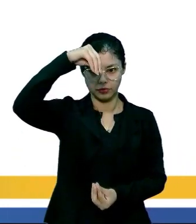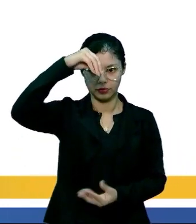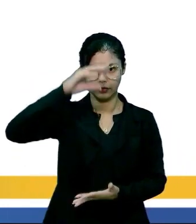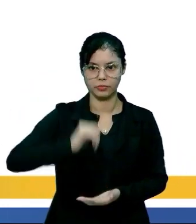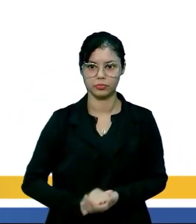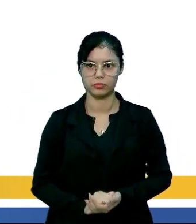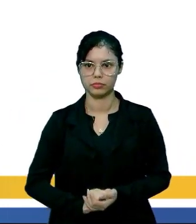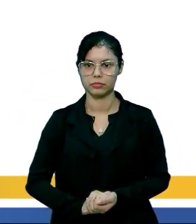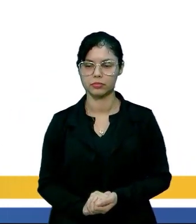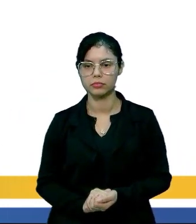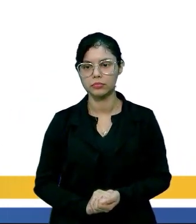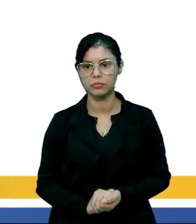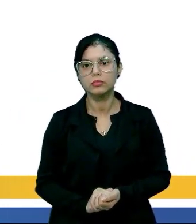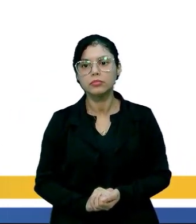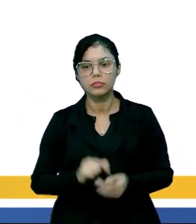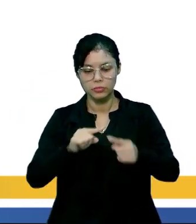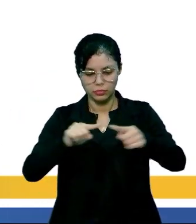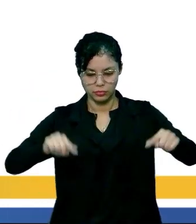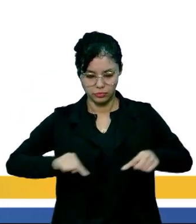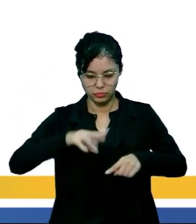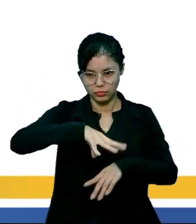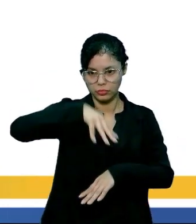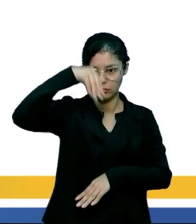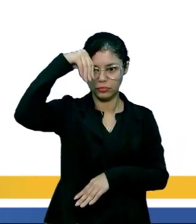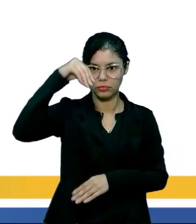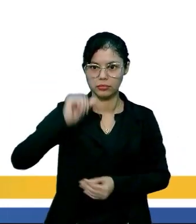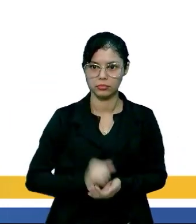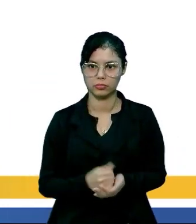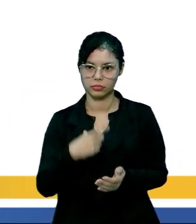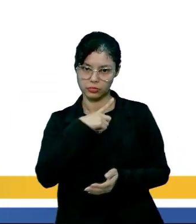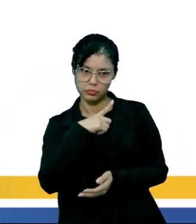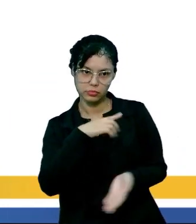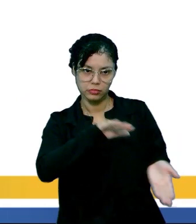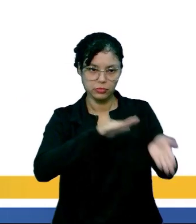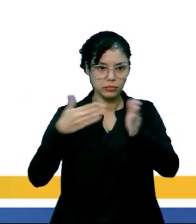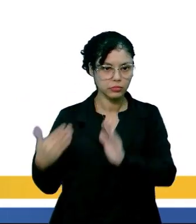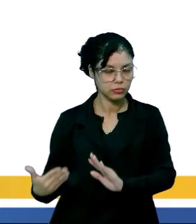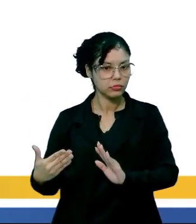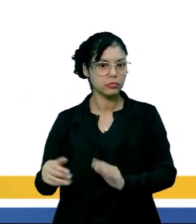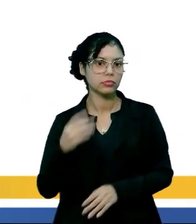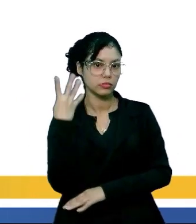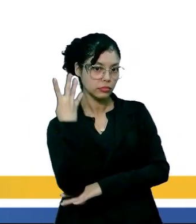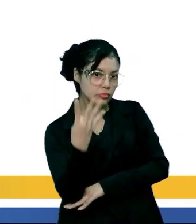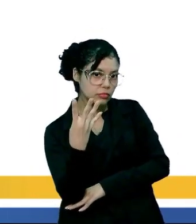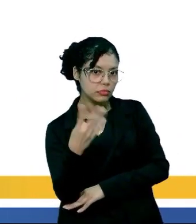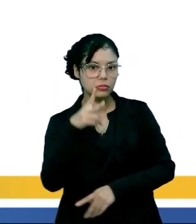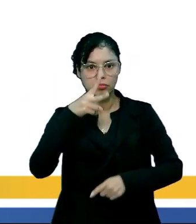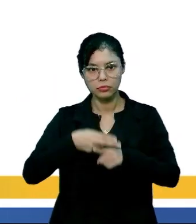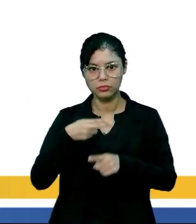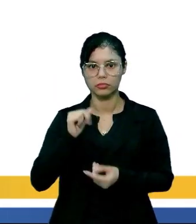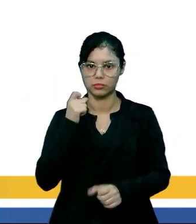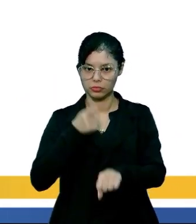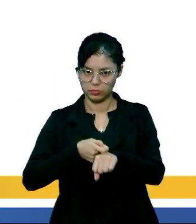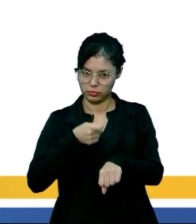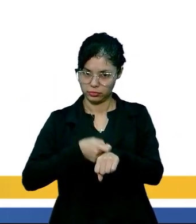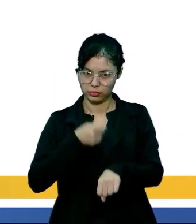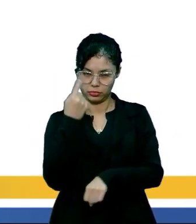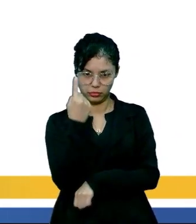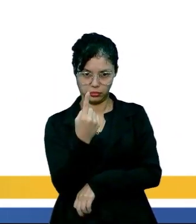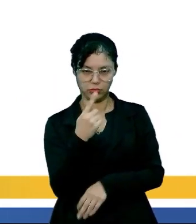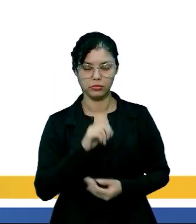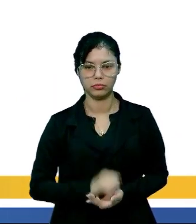pirâmides. A pirâmide é obtida a partir de 4 cortes em